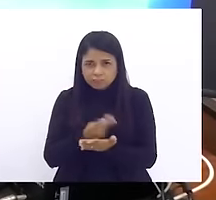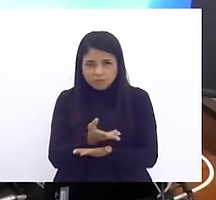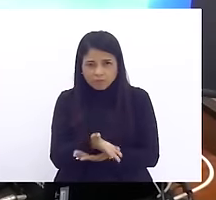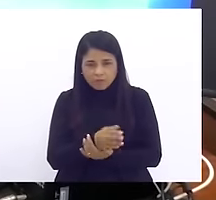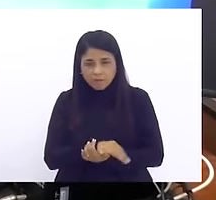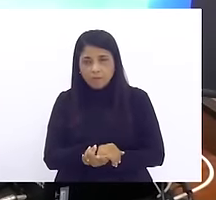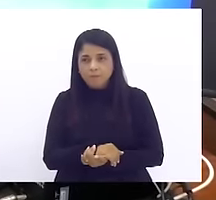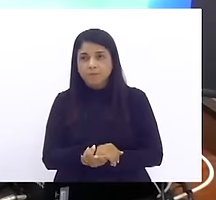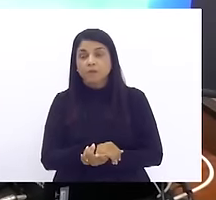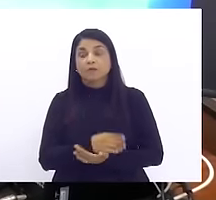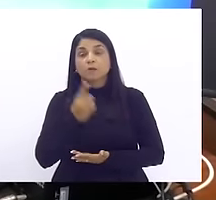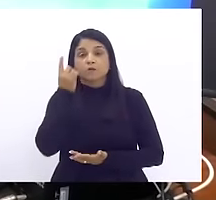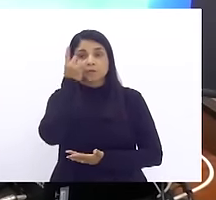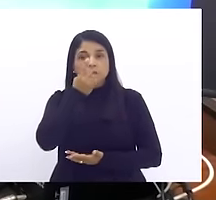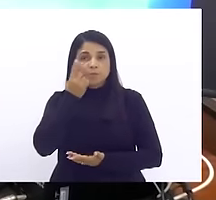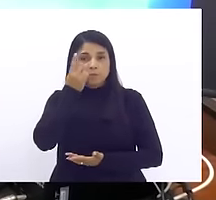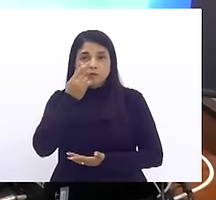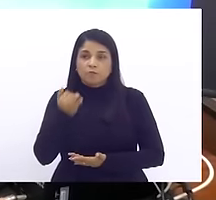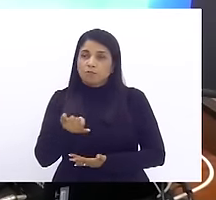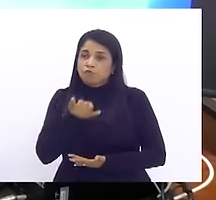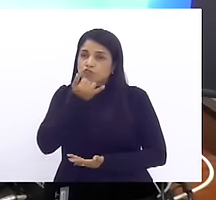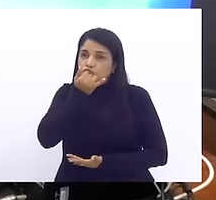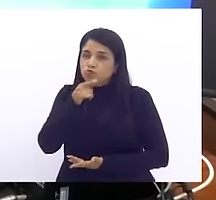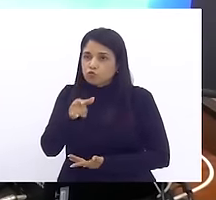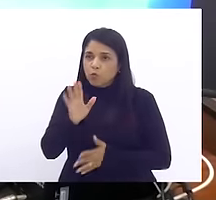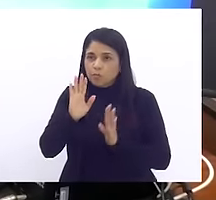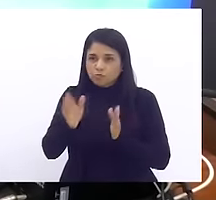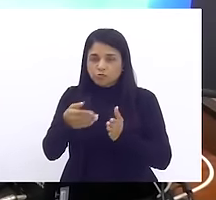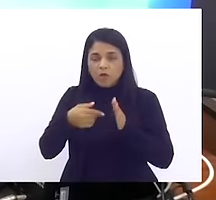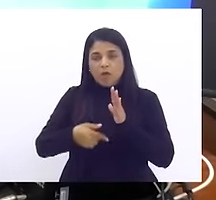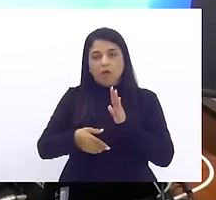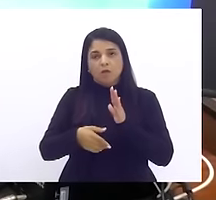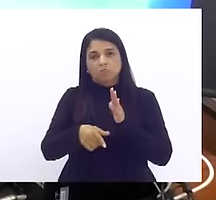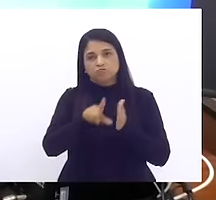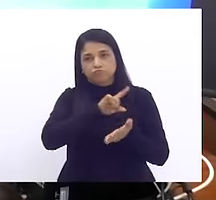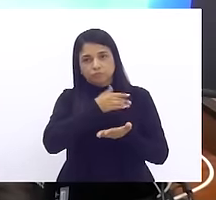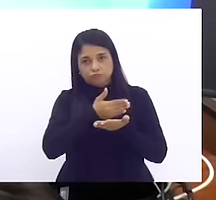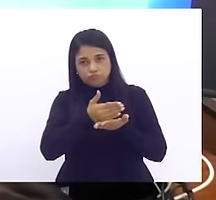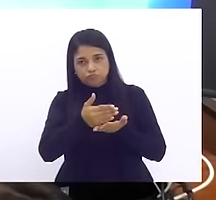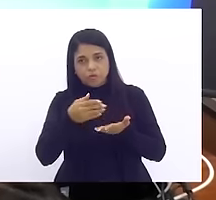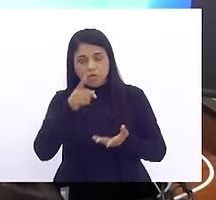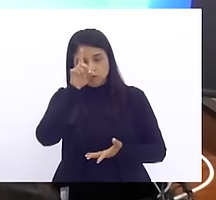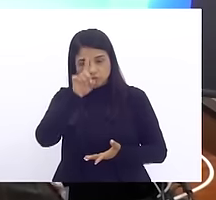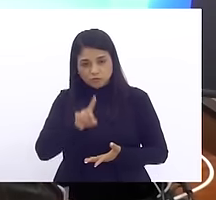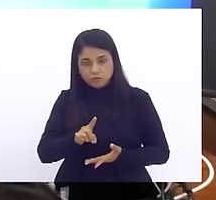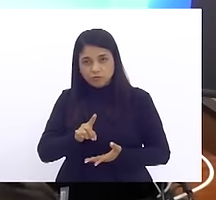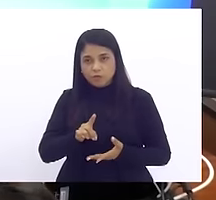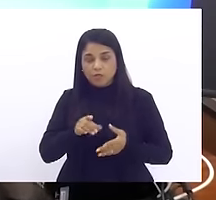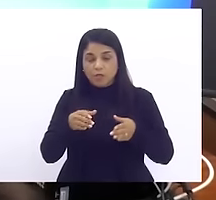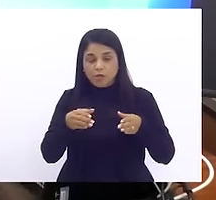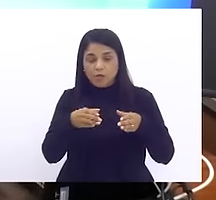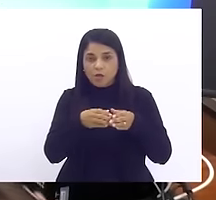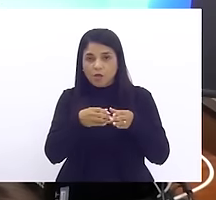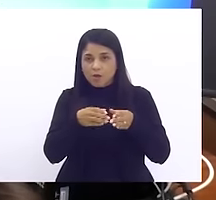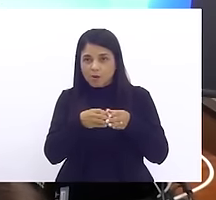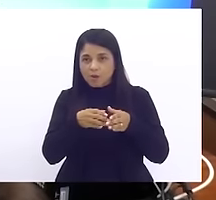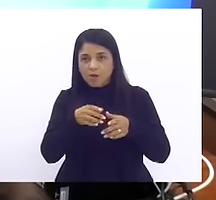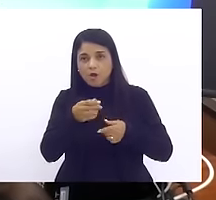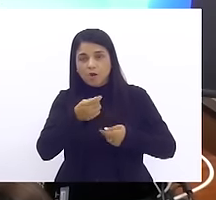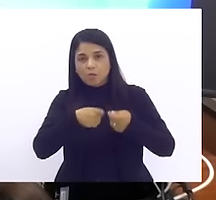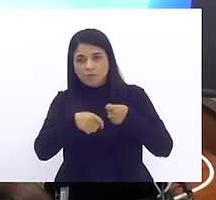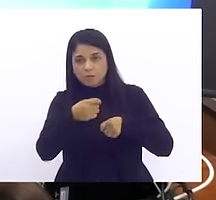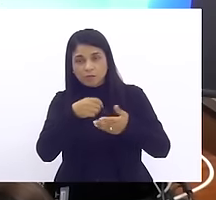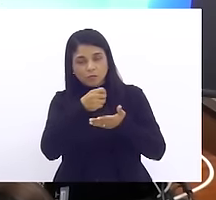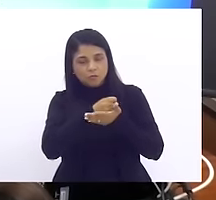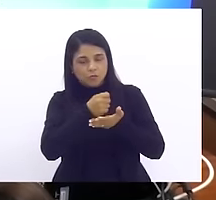nesse caso específico pedir desculpa ao Senhor Mas como eu falei desde o início a diretoria técnico operacional não trata do convênio do